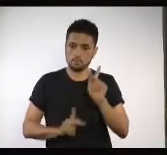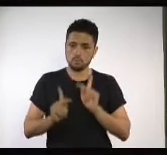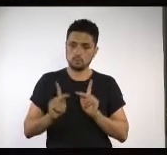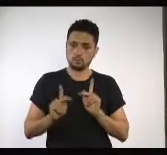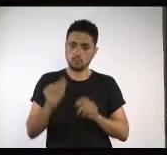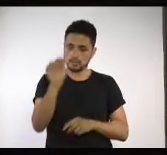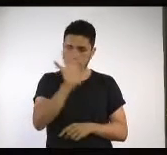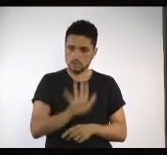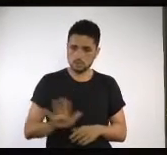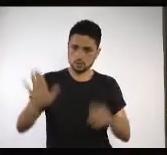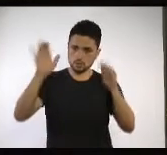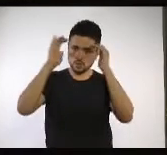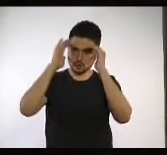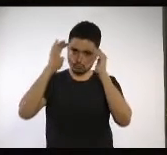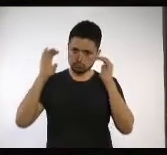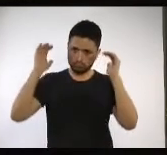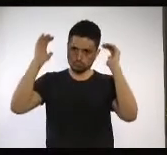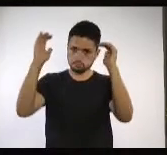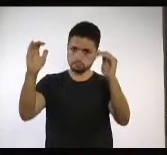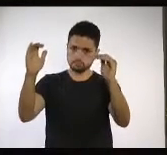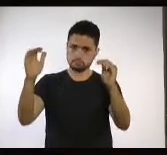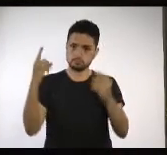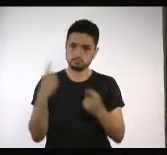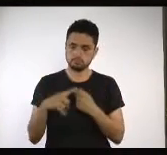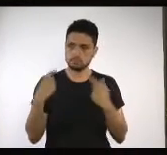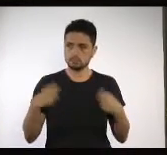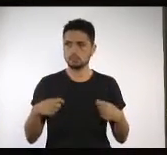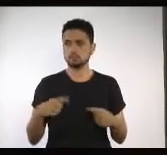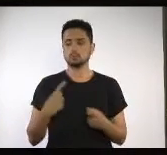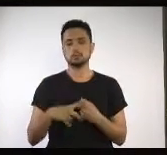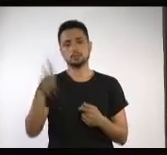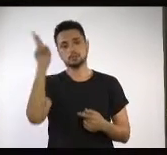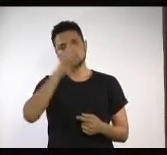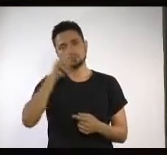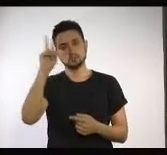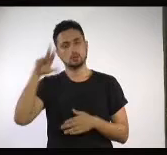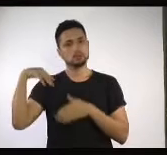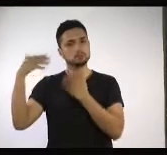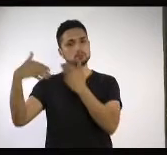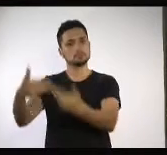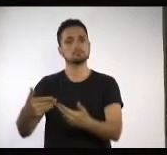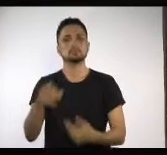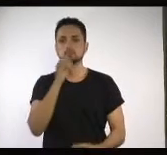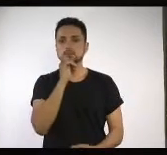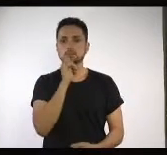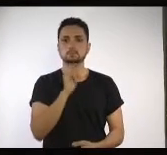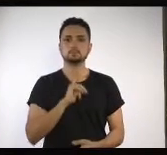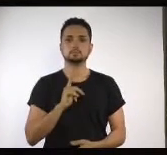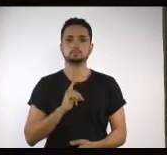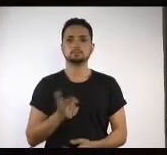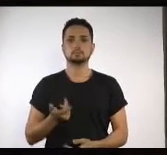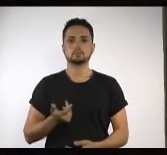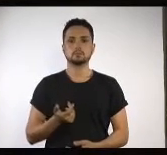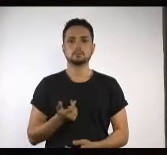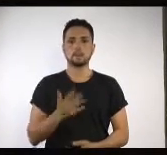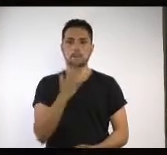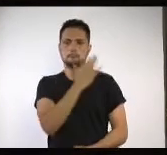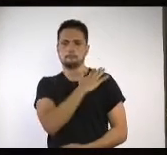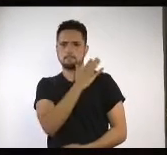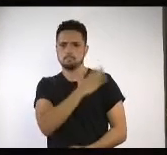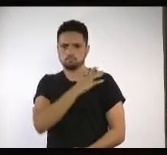das contradições de que é feita a história, por exemplo, nós tivemos, em plena ditadura militar,